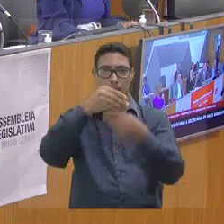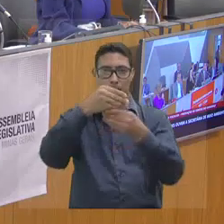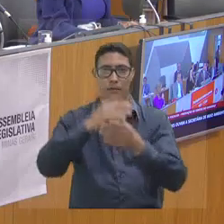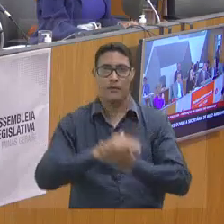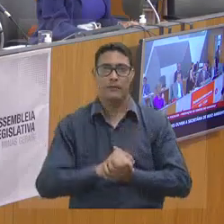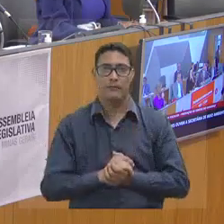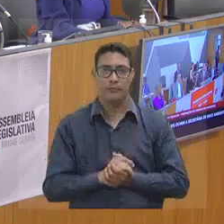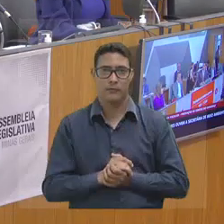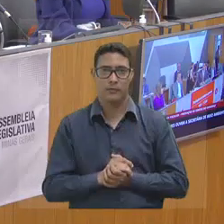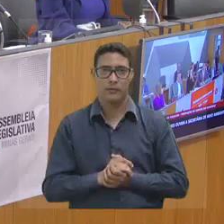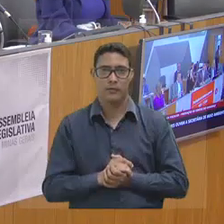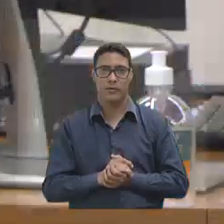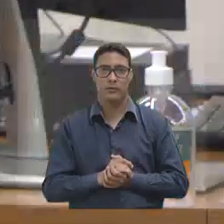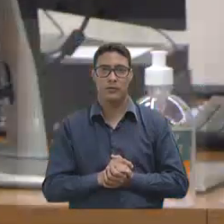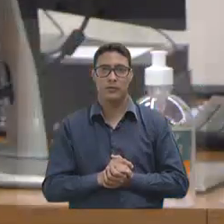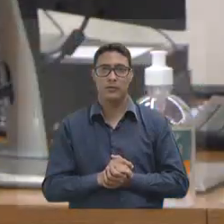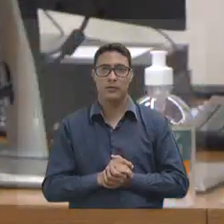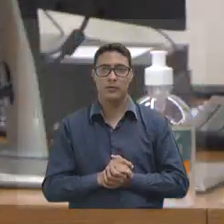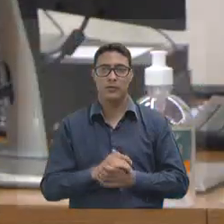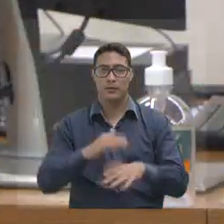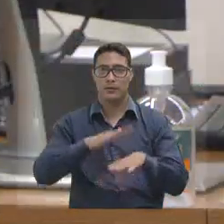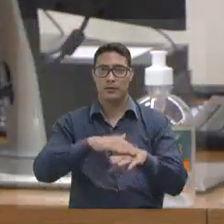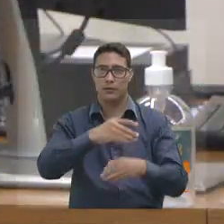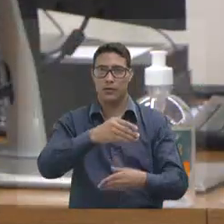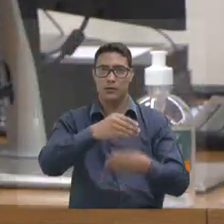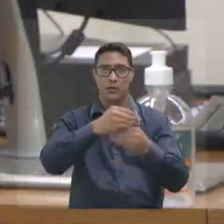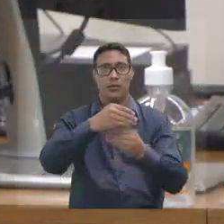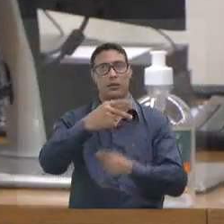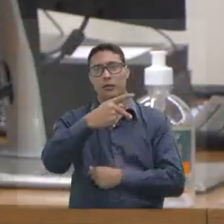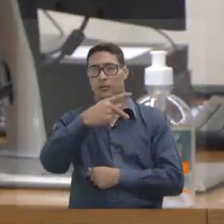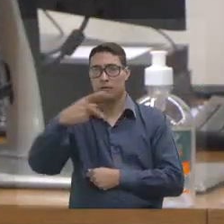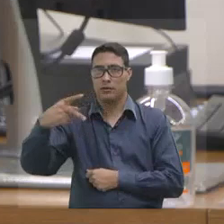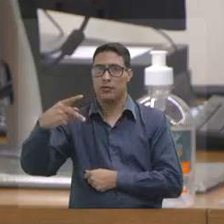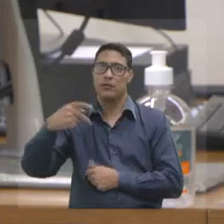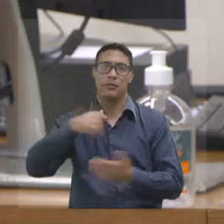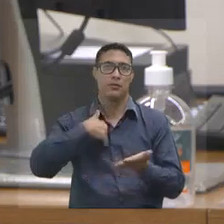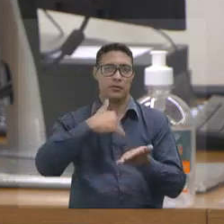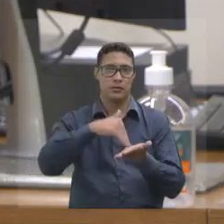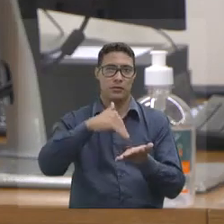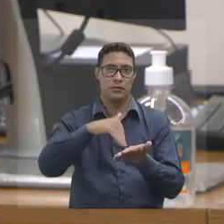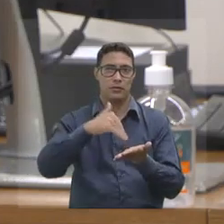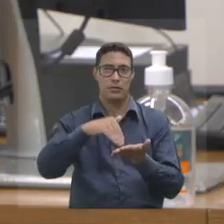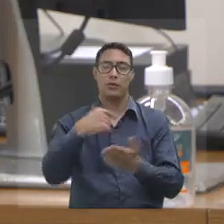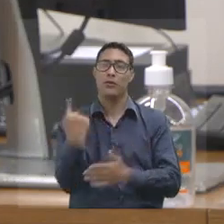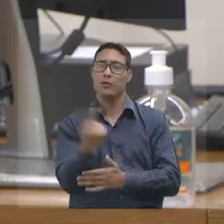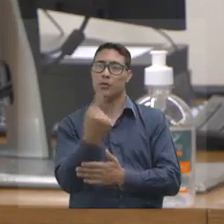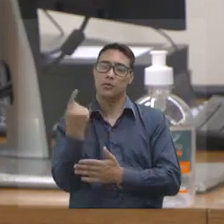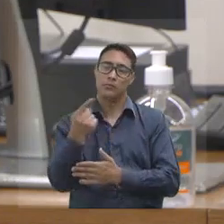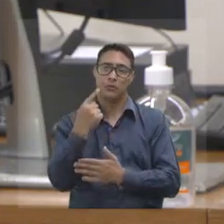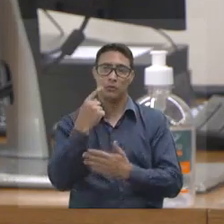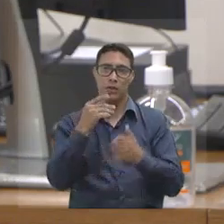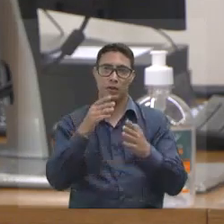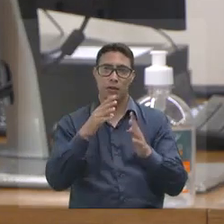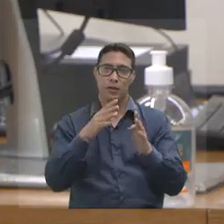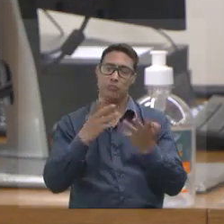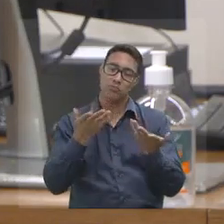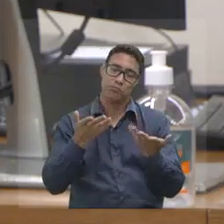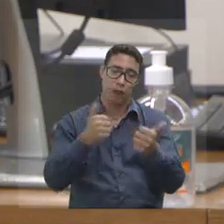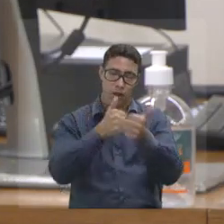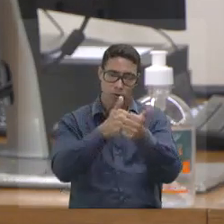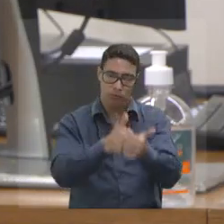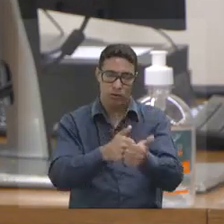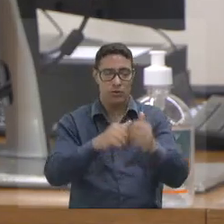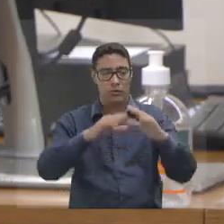as minhas considerações é presidente secretária e todos que acompanham Assembleia fiscaliza primeiro